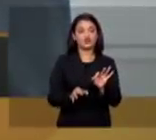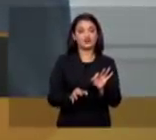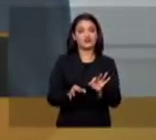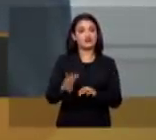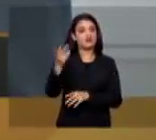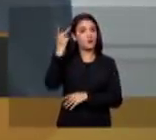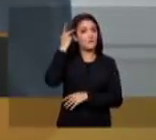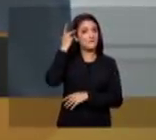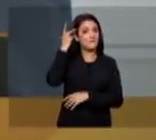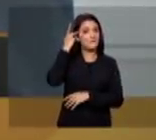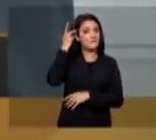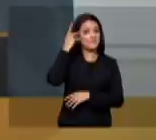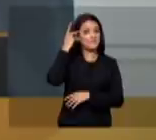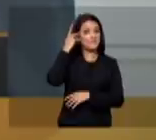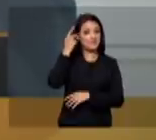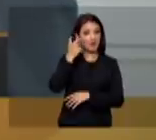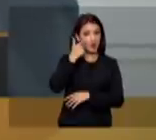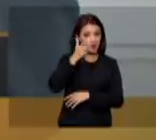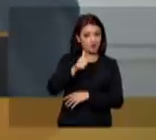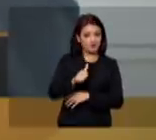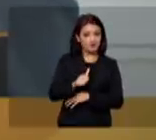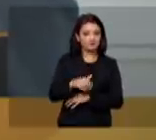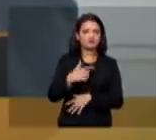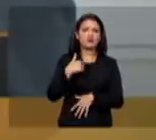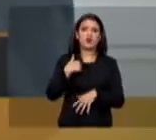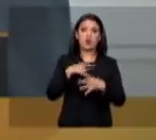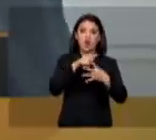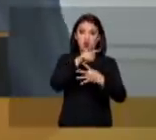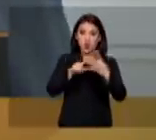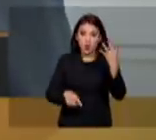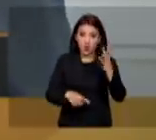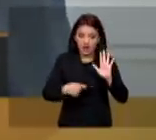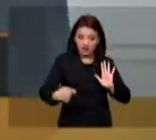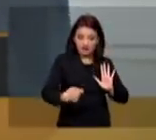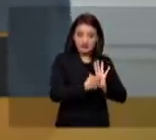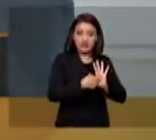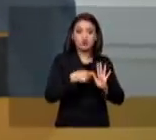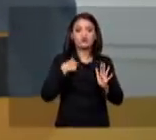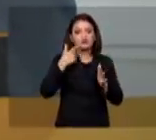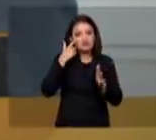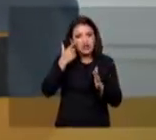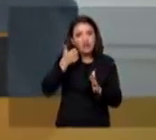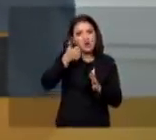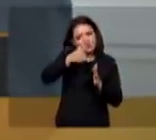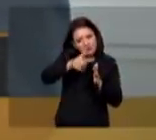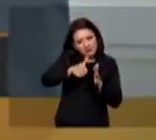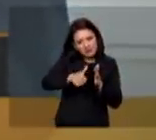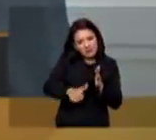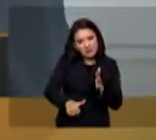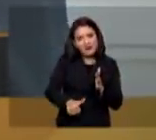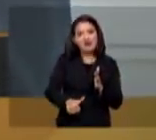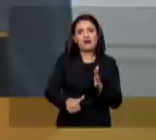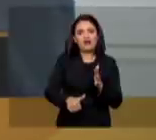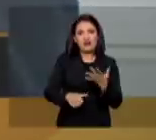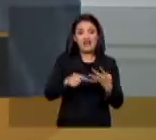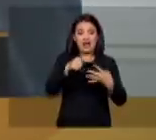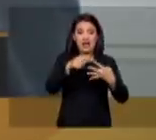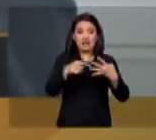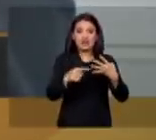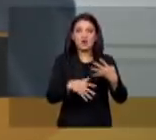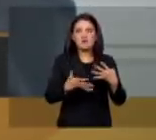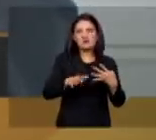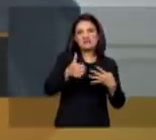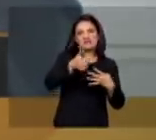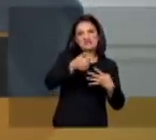Eu analisei as 4 denúncias, o ministro Ricardo Lewandowski bem colocou, cada denúncia tem em torno de